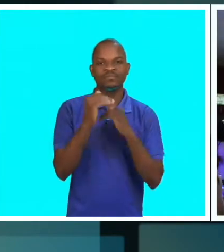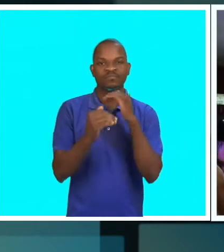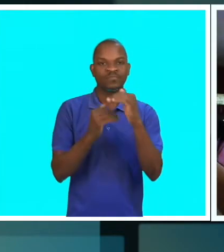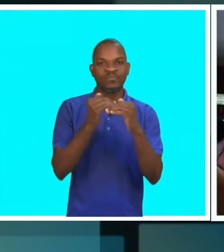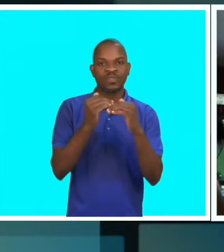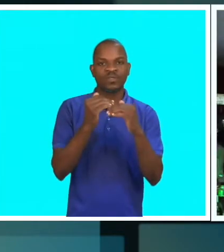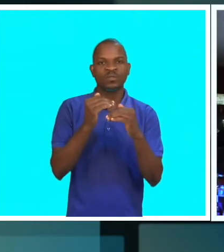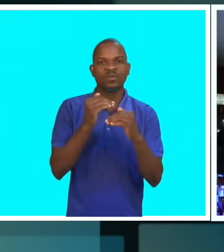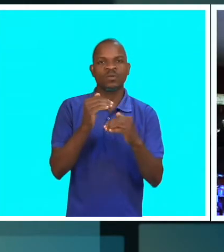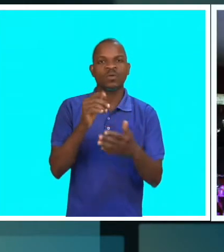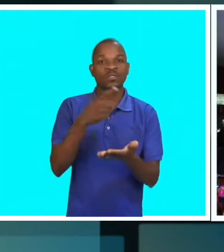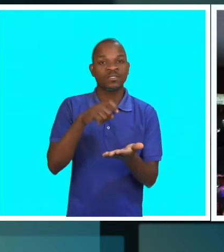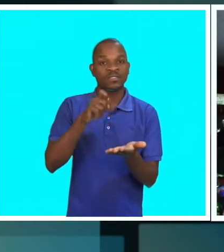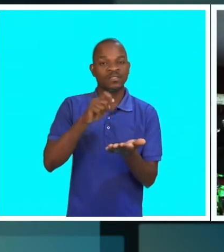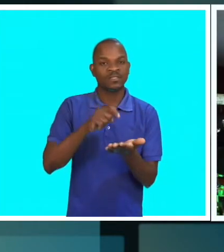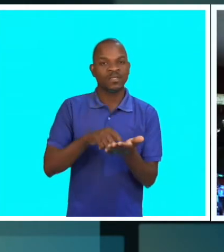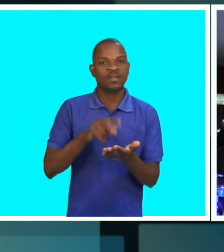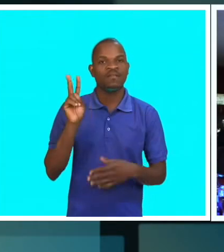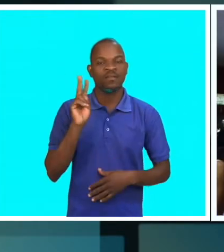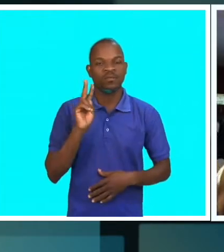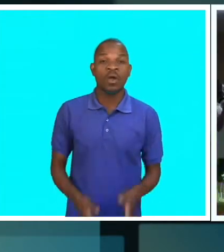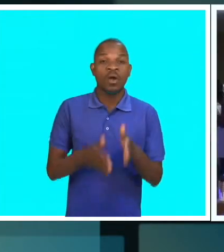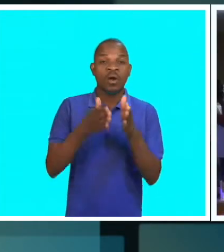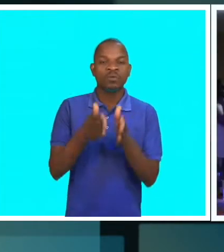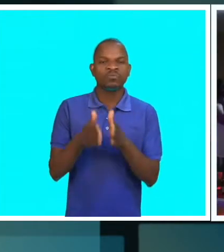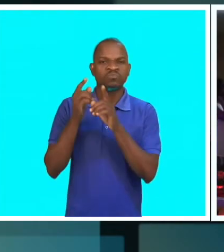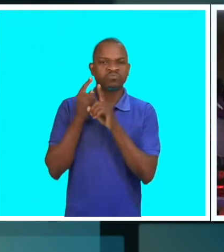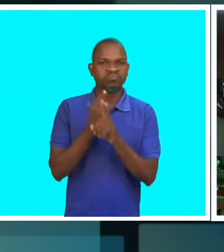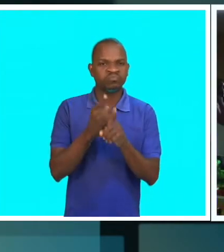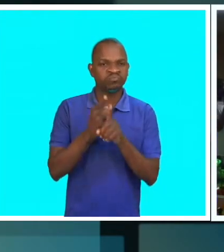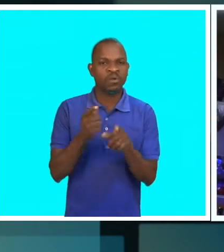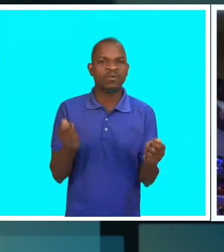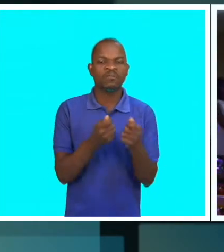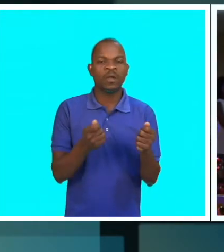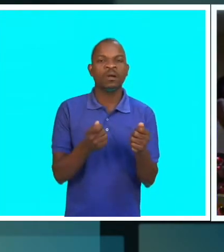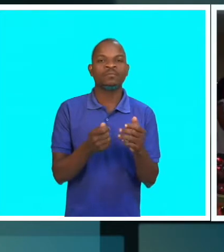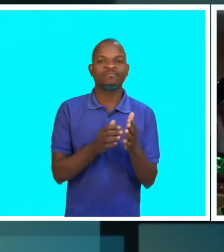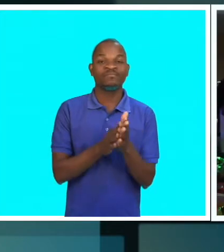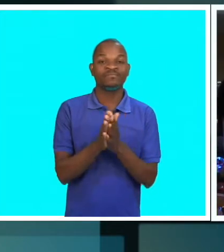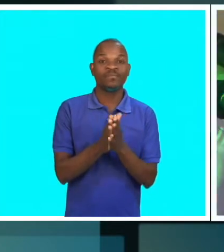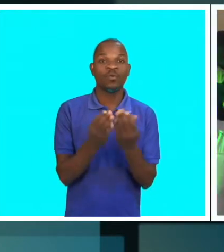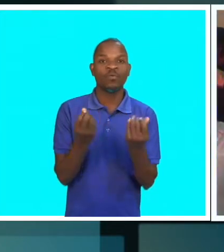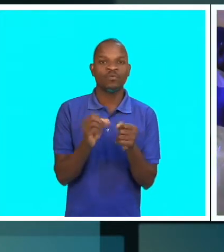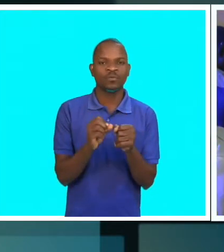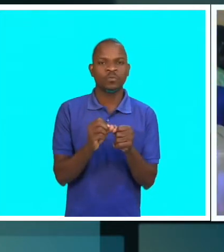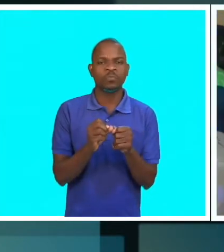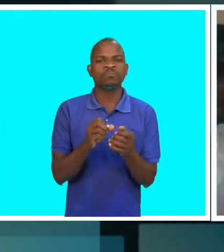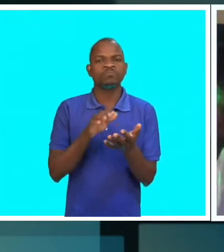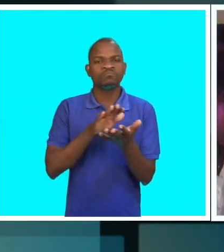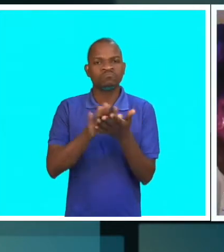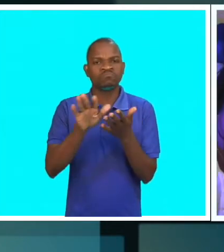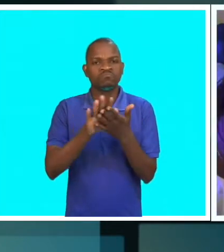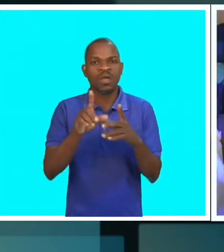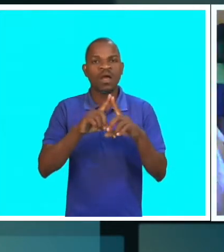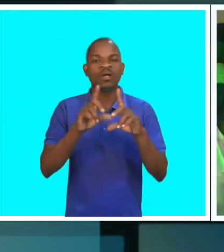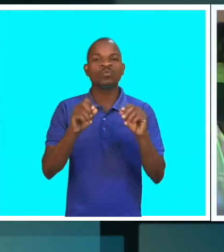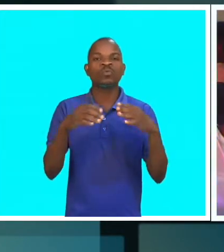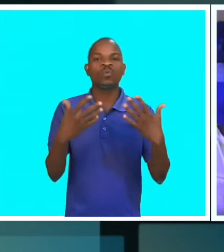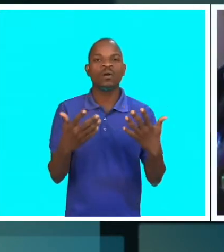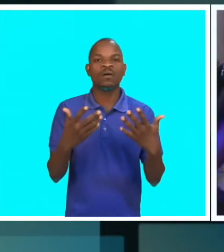desenvolver a cidade por amor. Os participantes aproveitaram a ocasião para criticar a